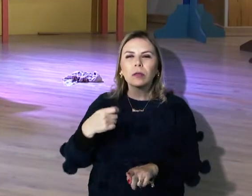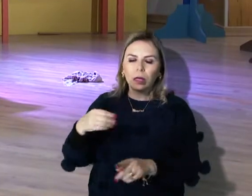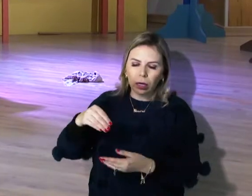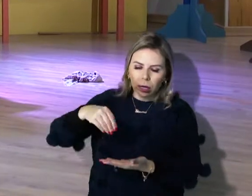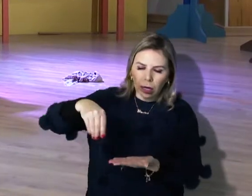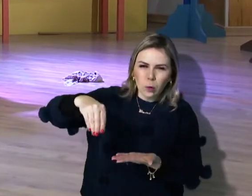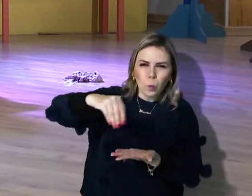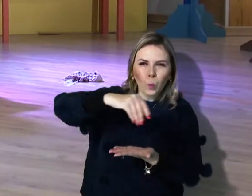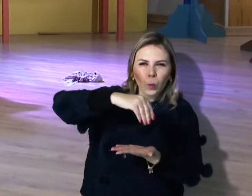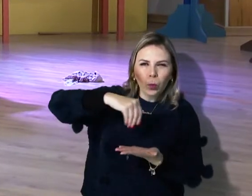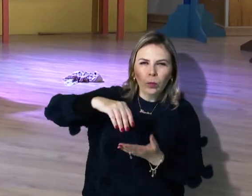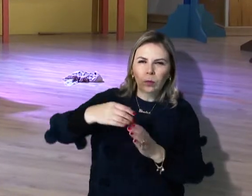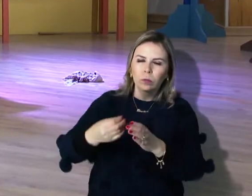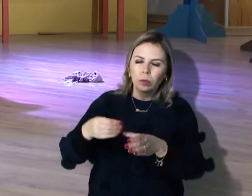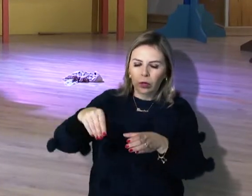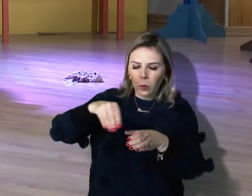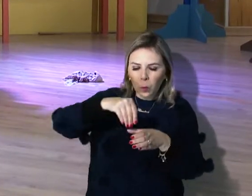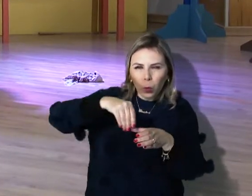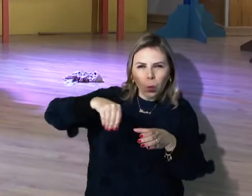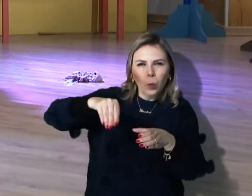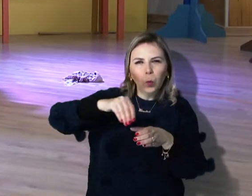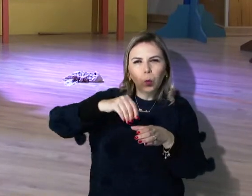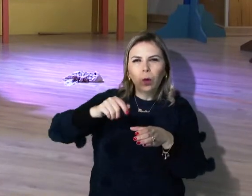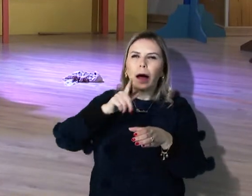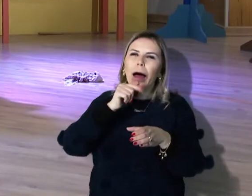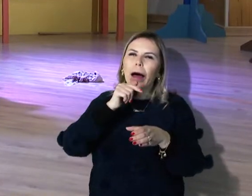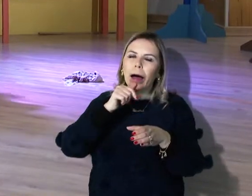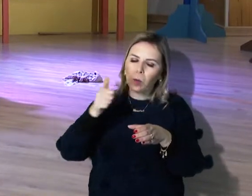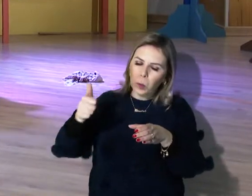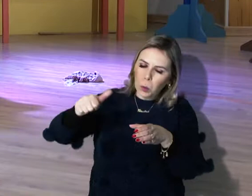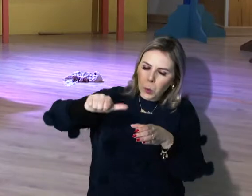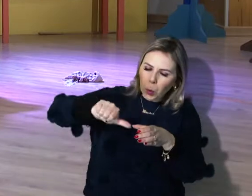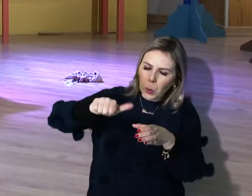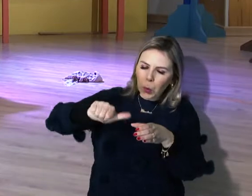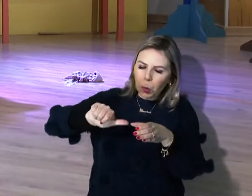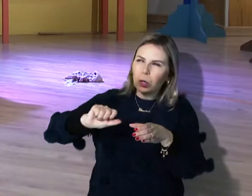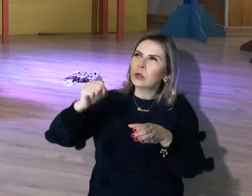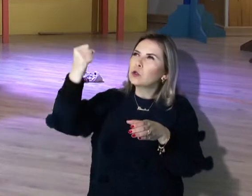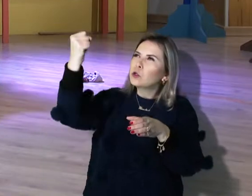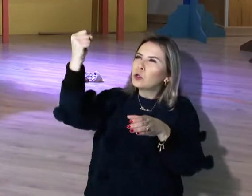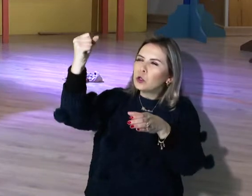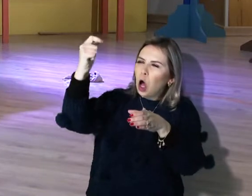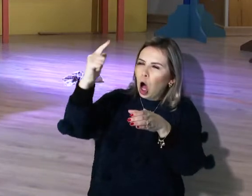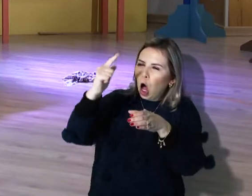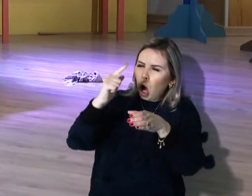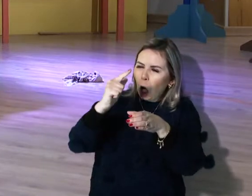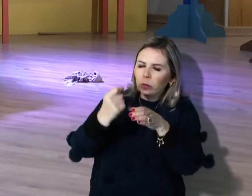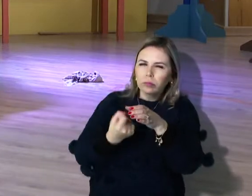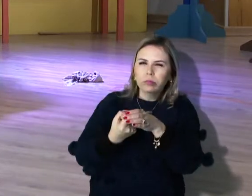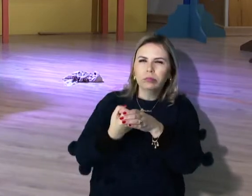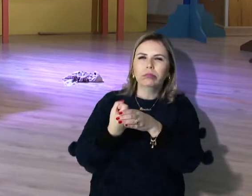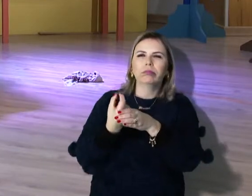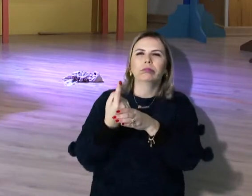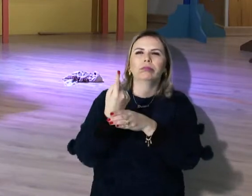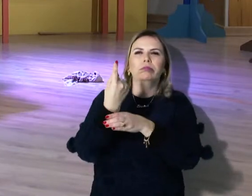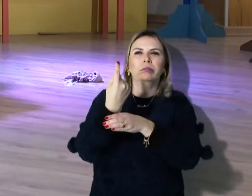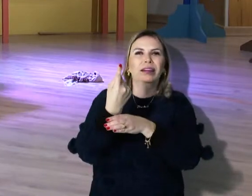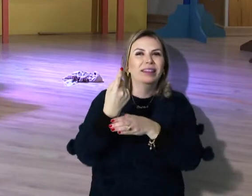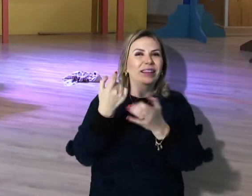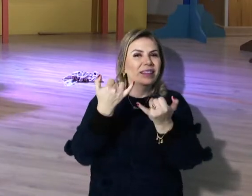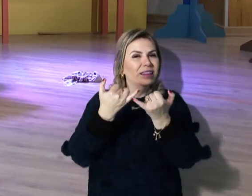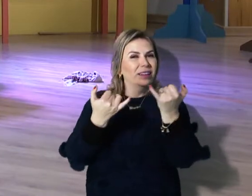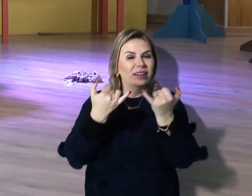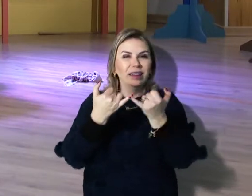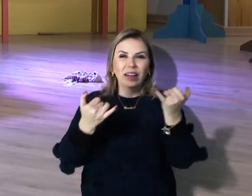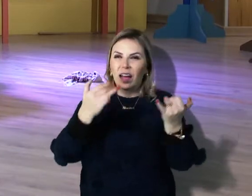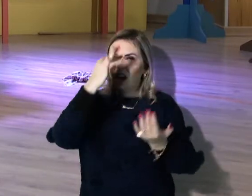ficar bem forte. E água e sol, né? Igual a sua fé. Você precisa